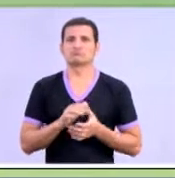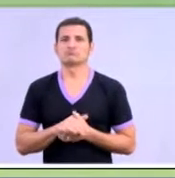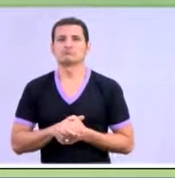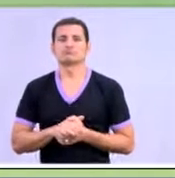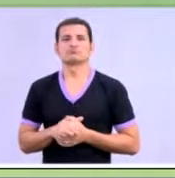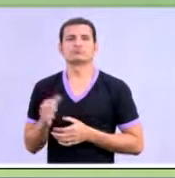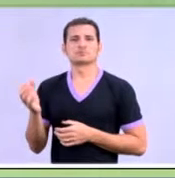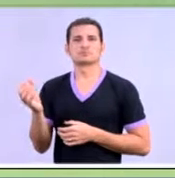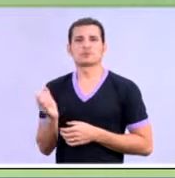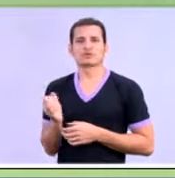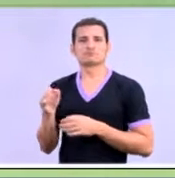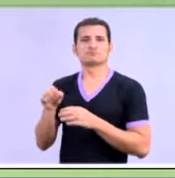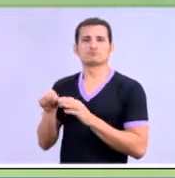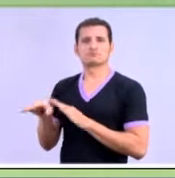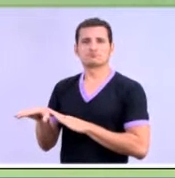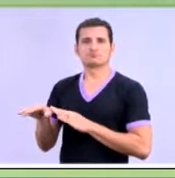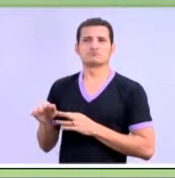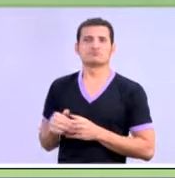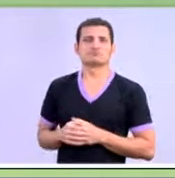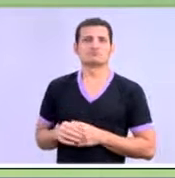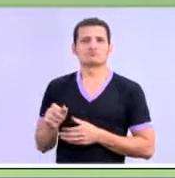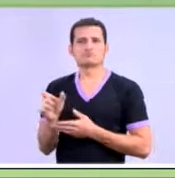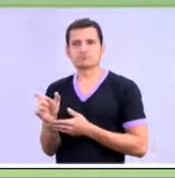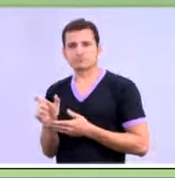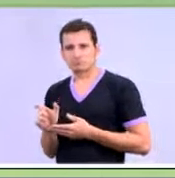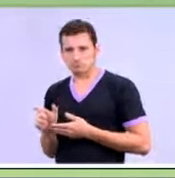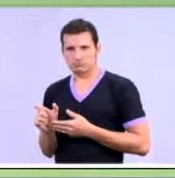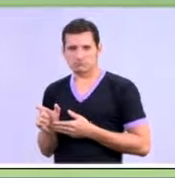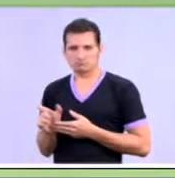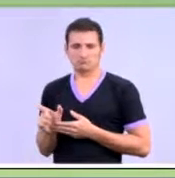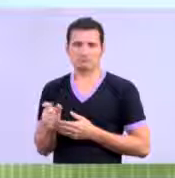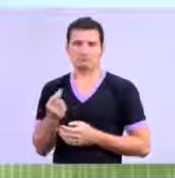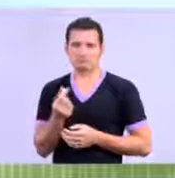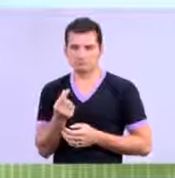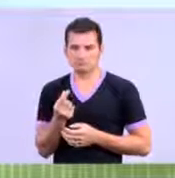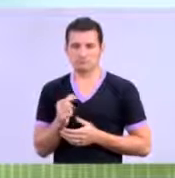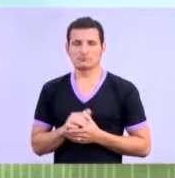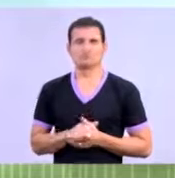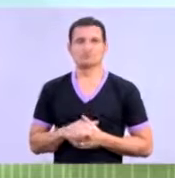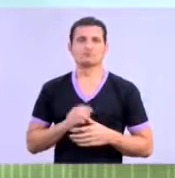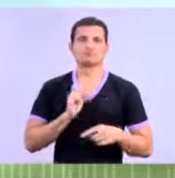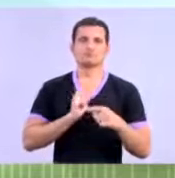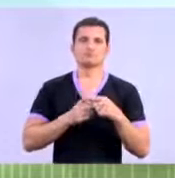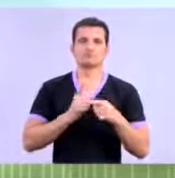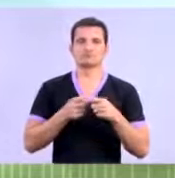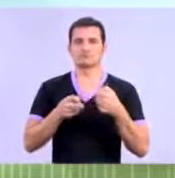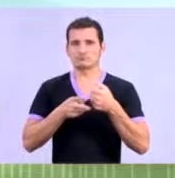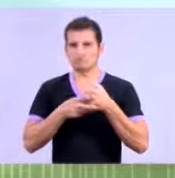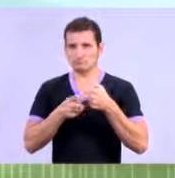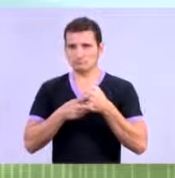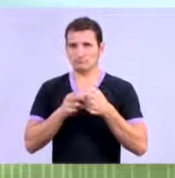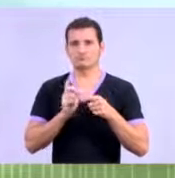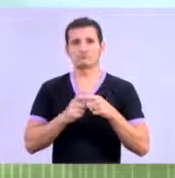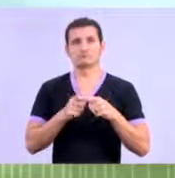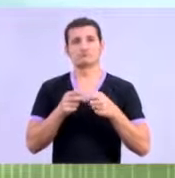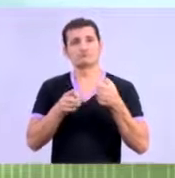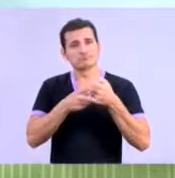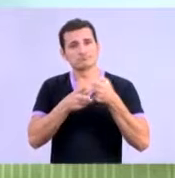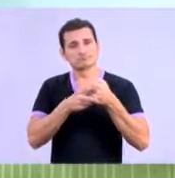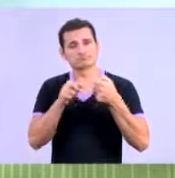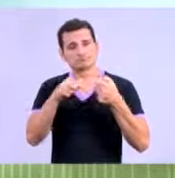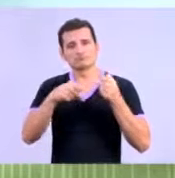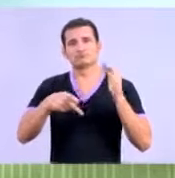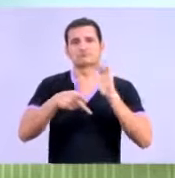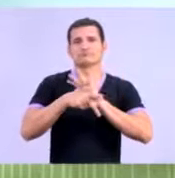tirar saldo, né? E o último, transferir. E por que um verbo? Porque o verbo ele define uma ação, não é, professor? Acho